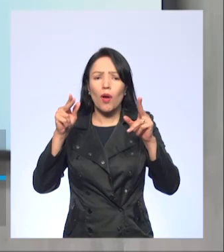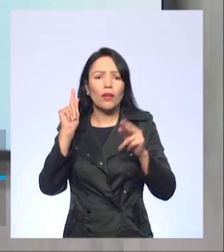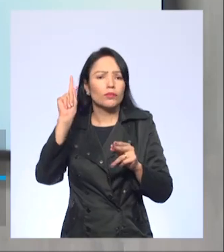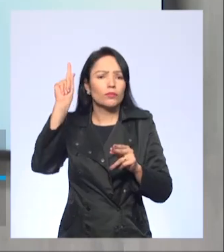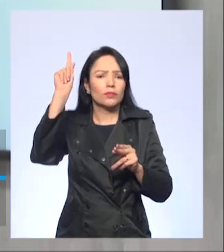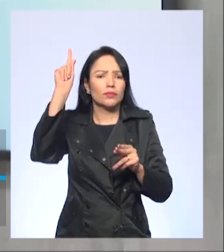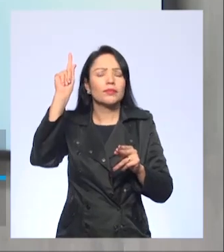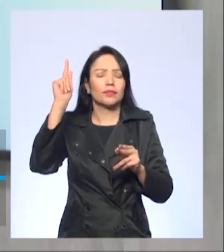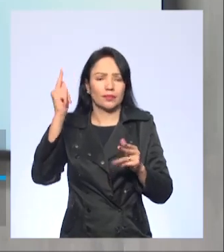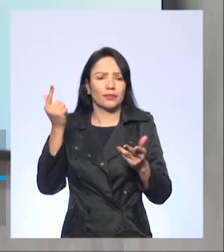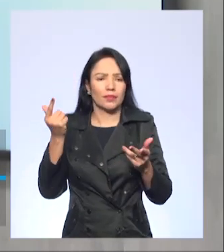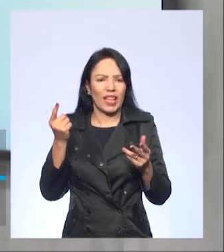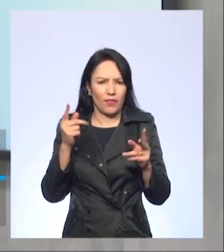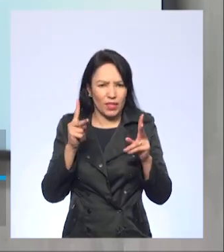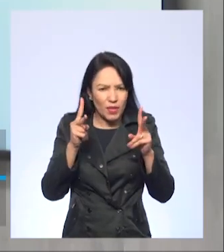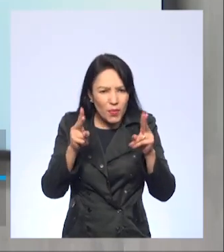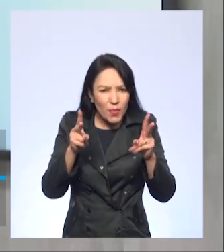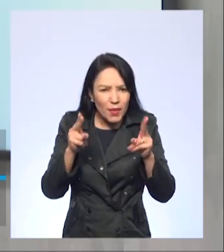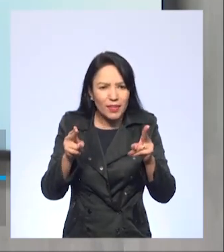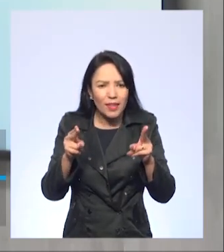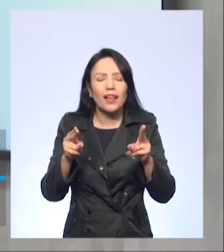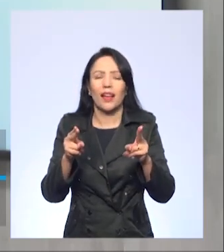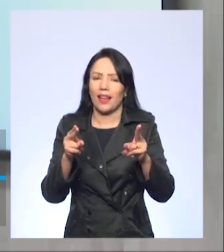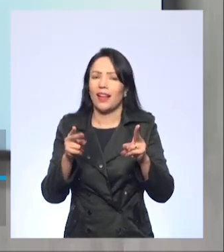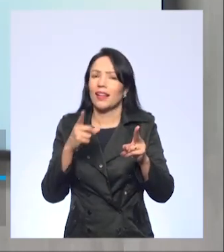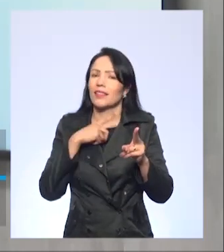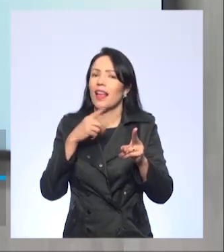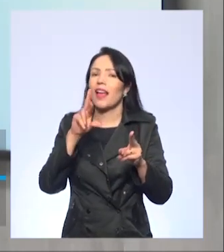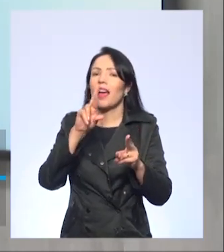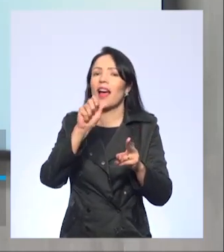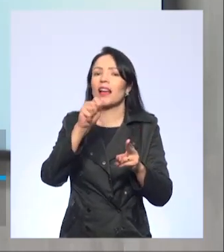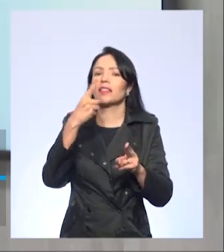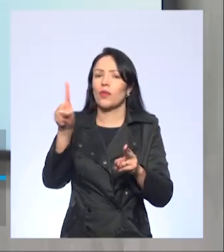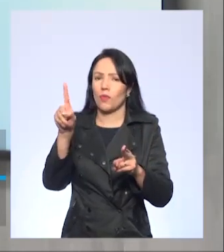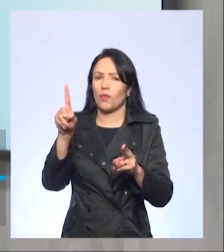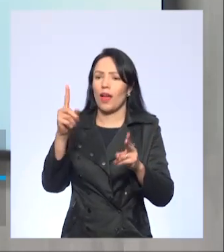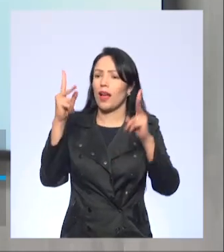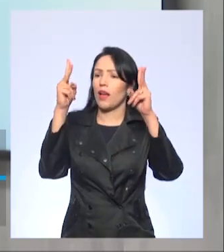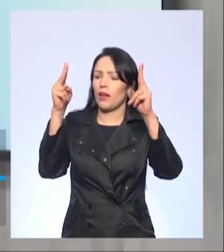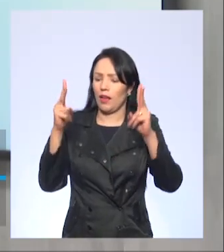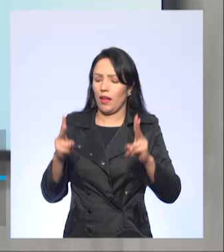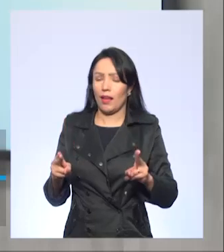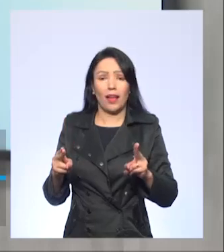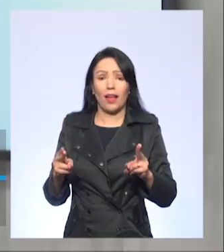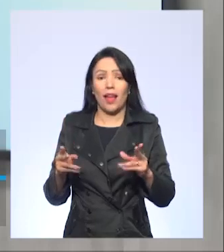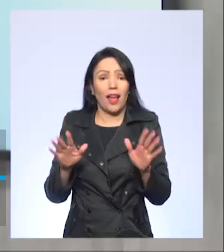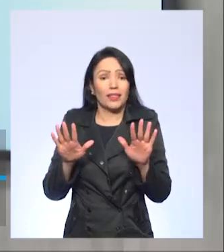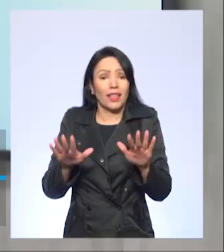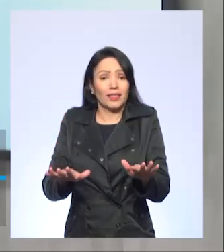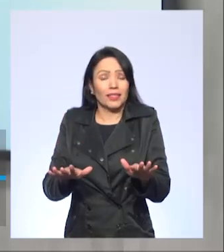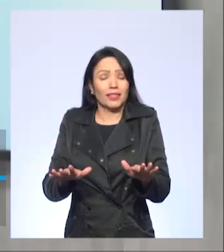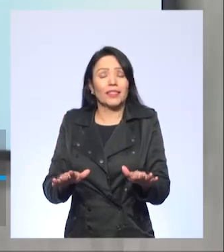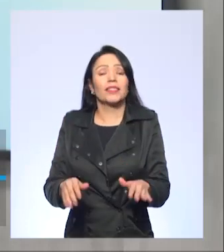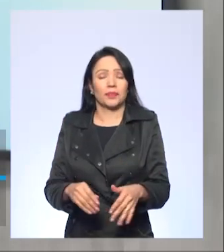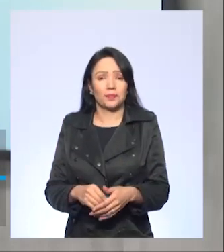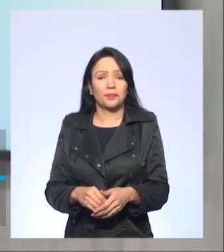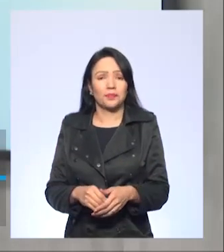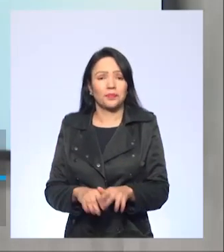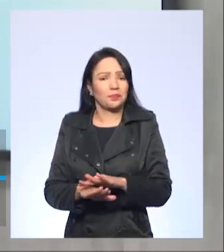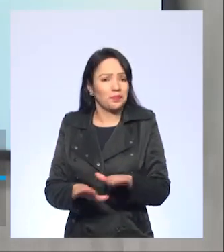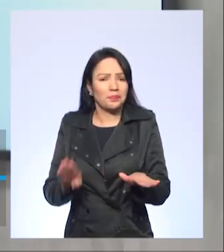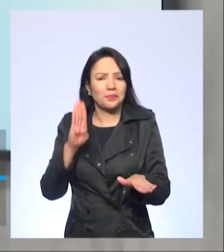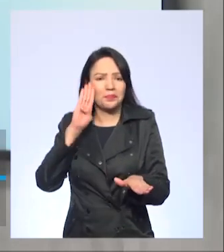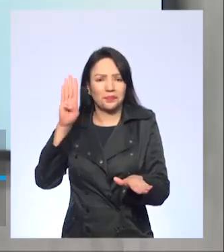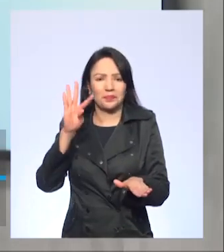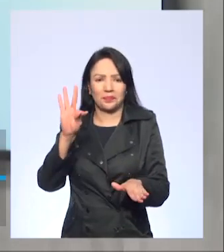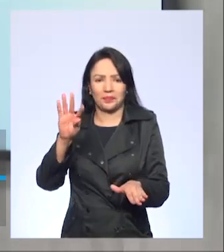como. Quando isso você fizer, você tem uma razão igualada com outra. Isso é a proporção. Essa é a fundamentação